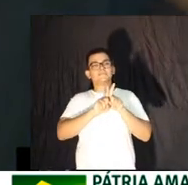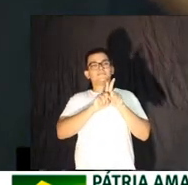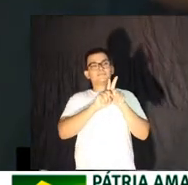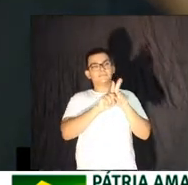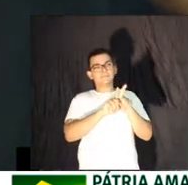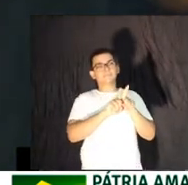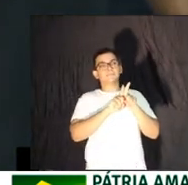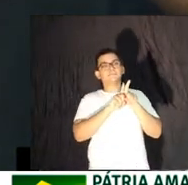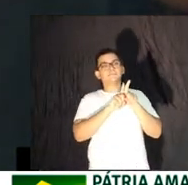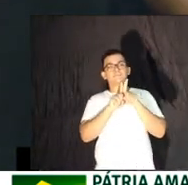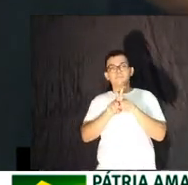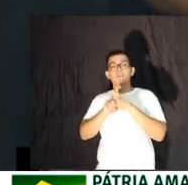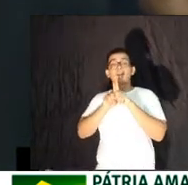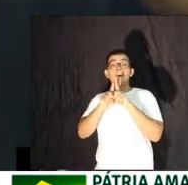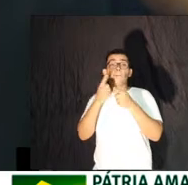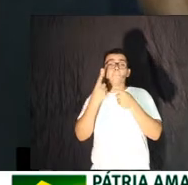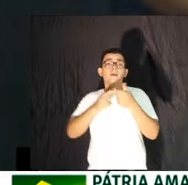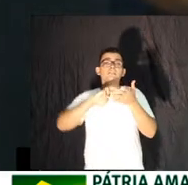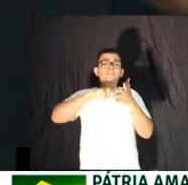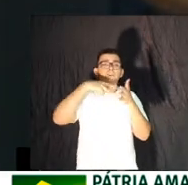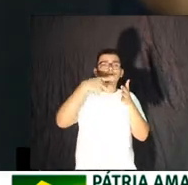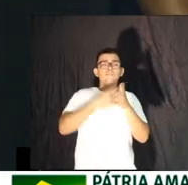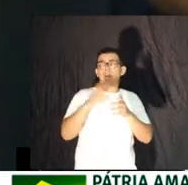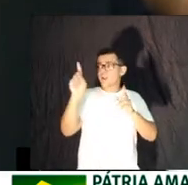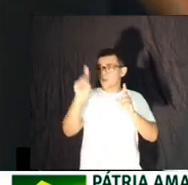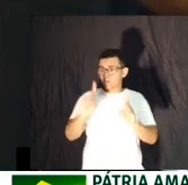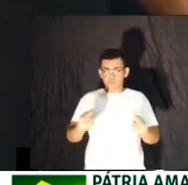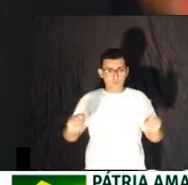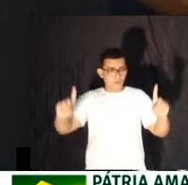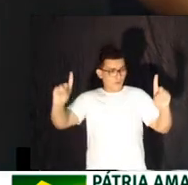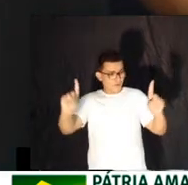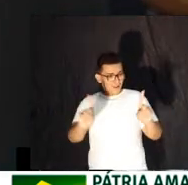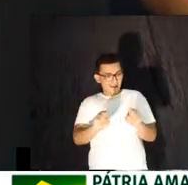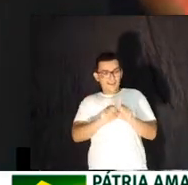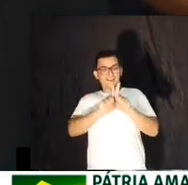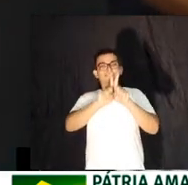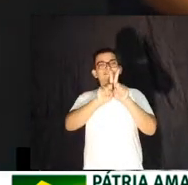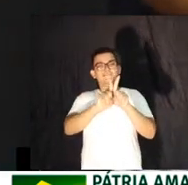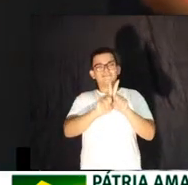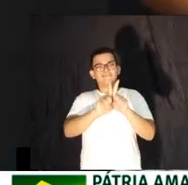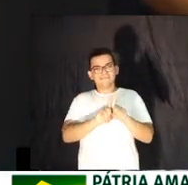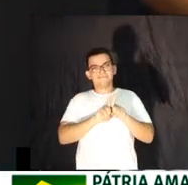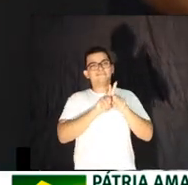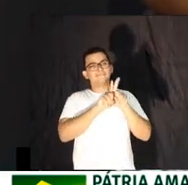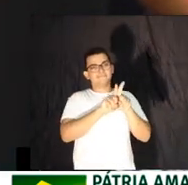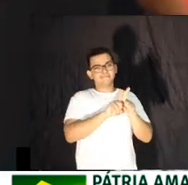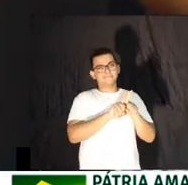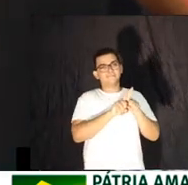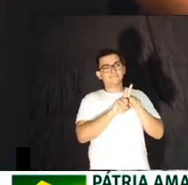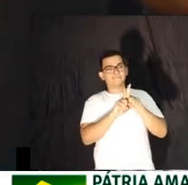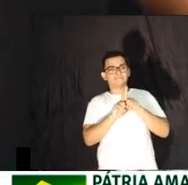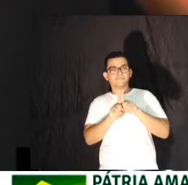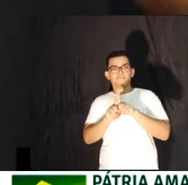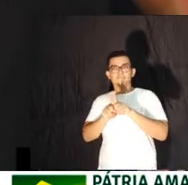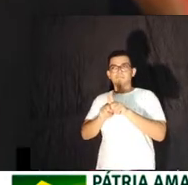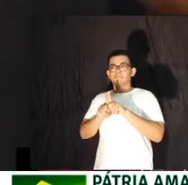forte. São dois corações disputando quem é o mais forte.